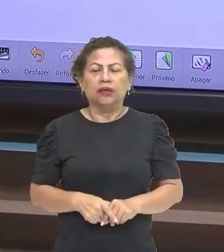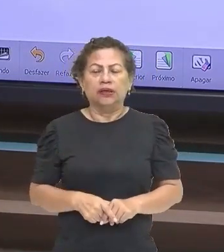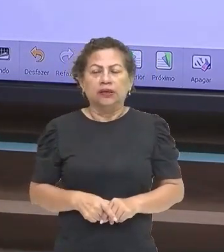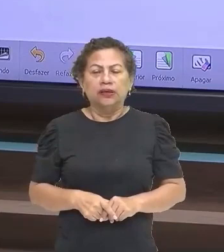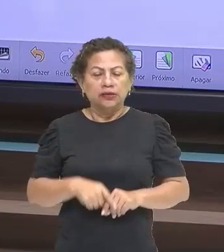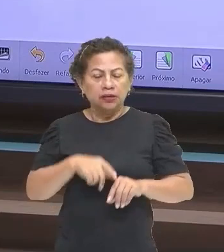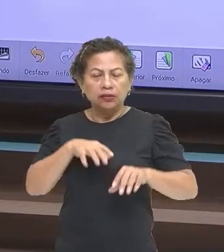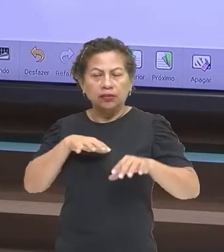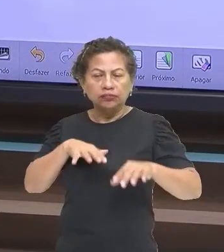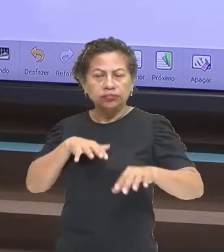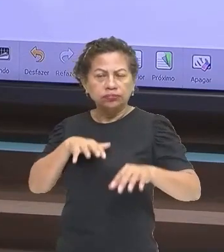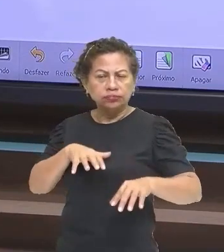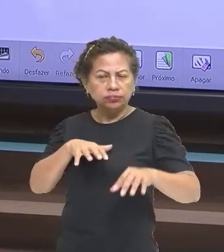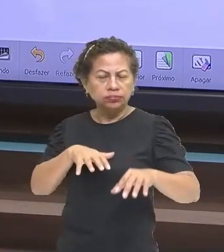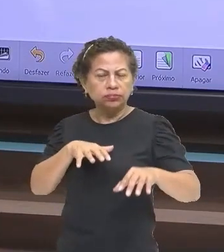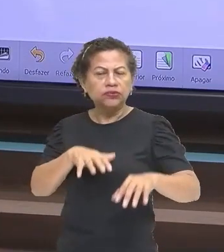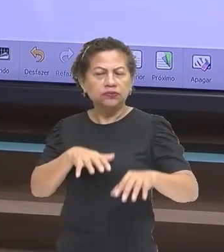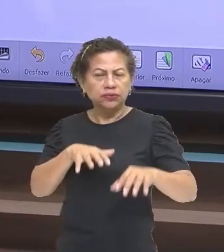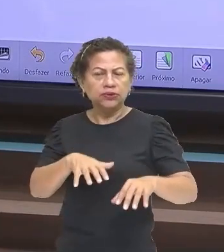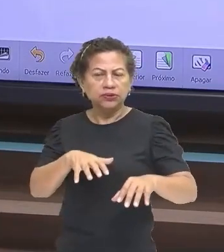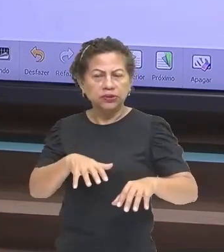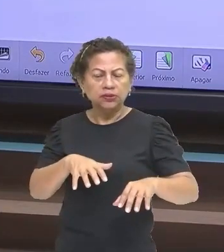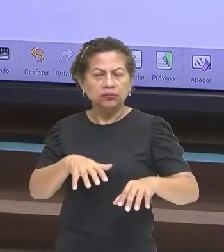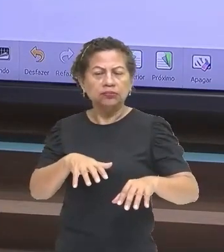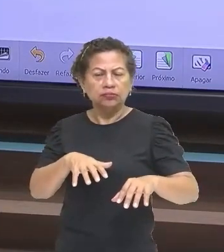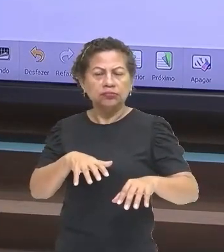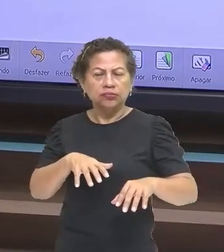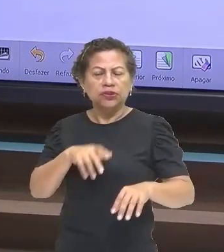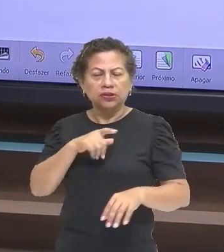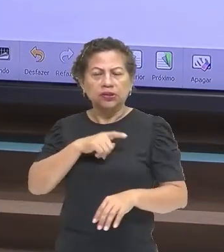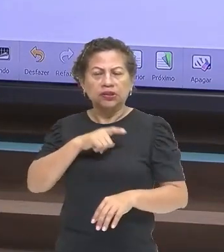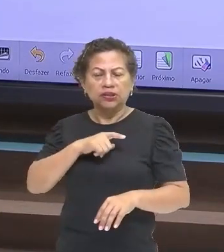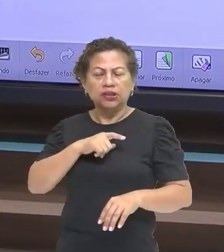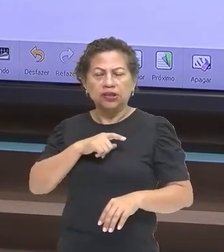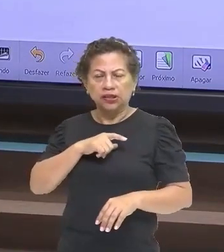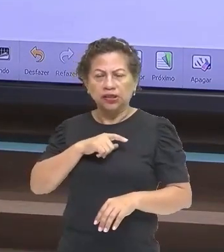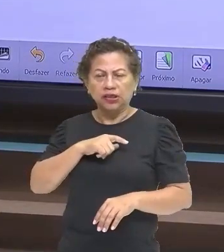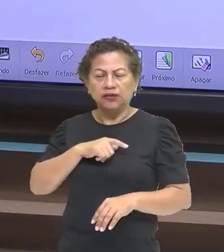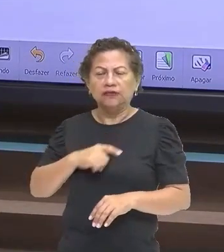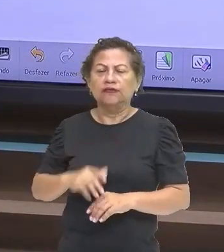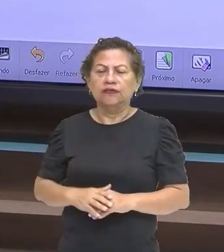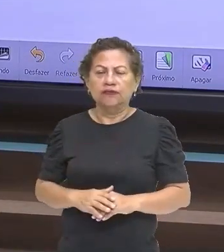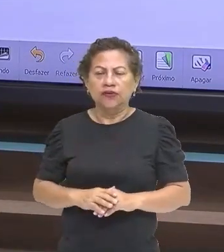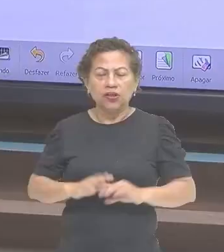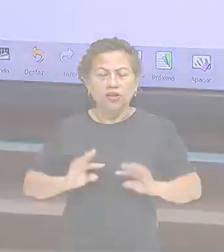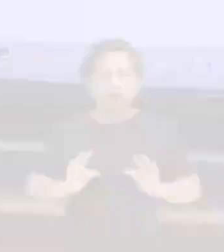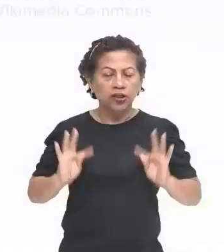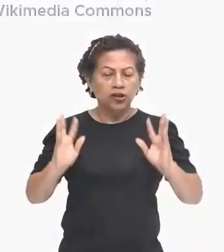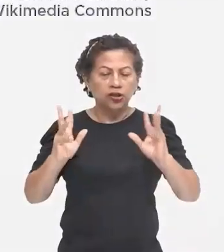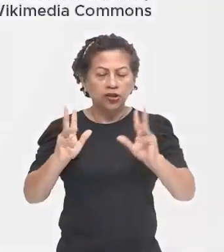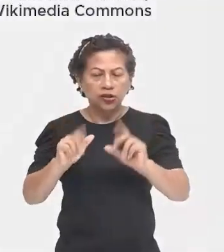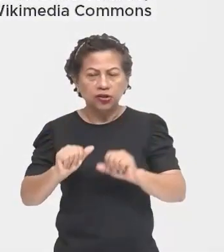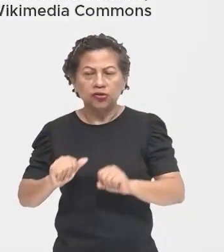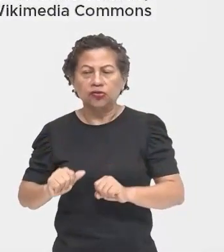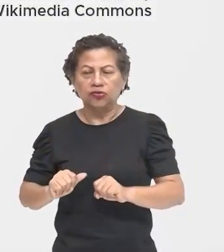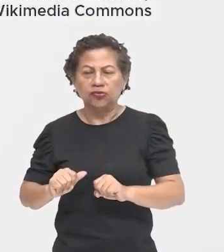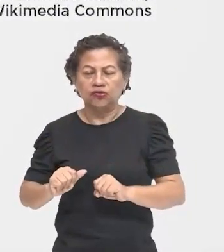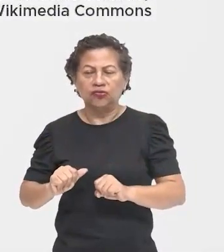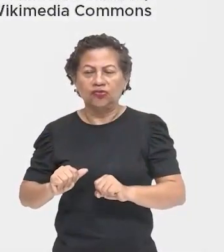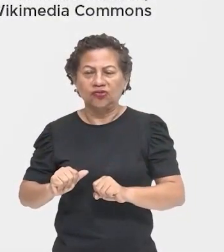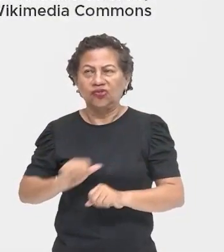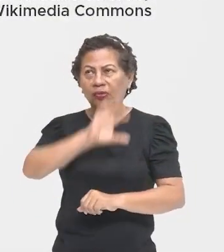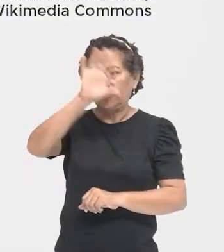mobilização ela acabou sendo em escala nacional. Tudo bem? Olha só, vamos ao próximo